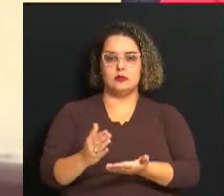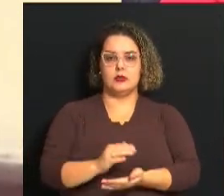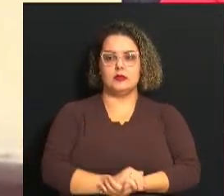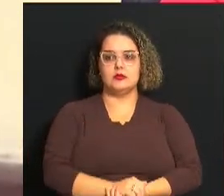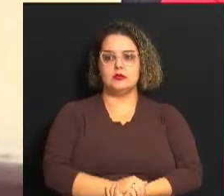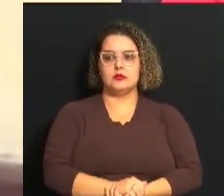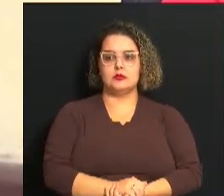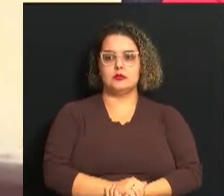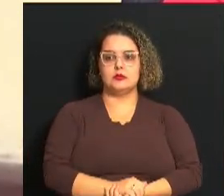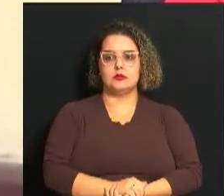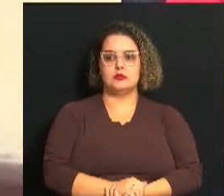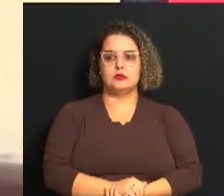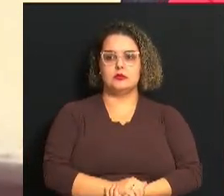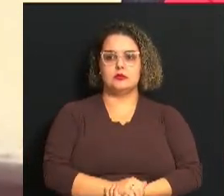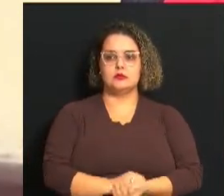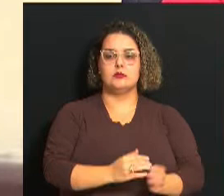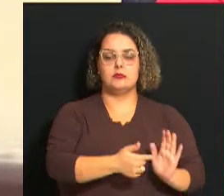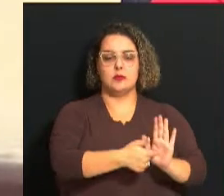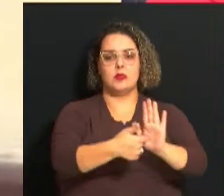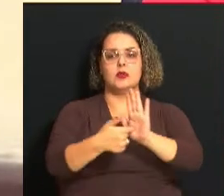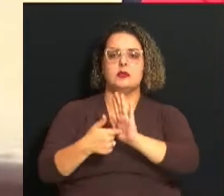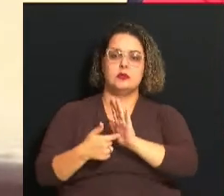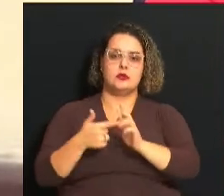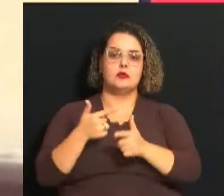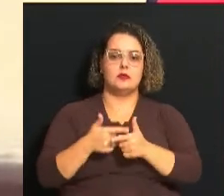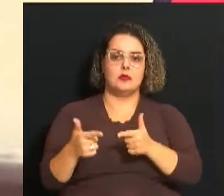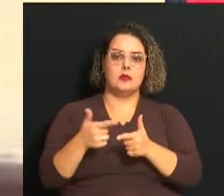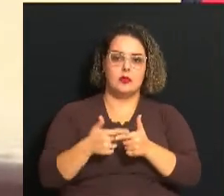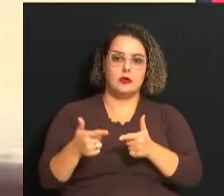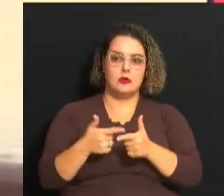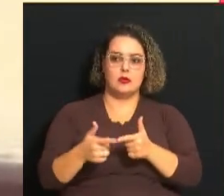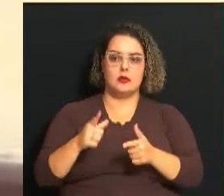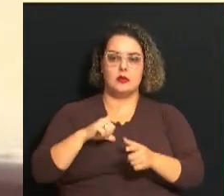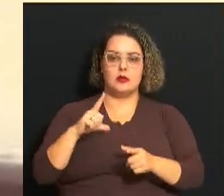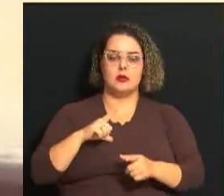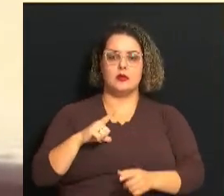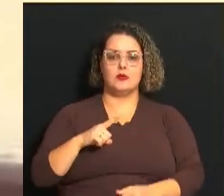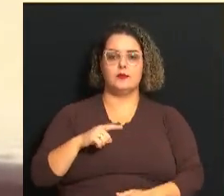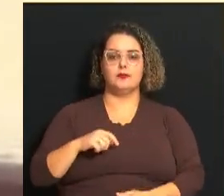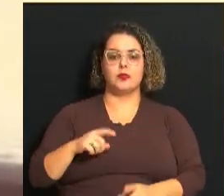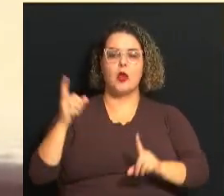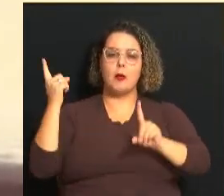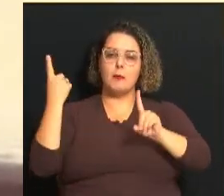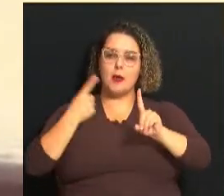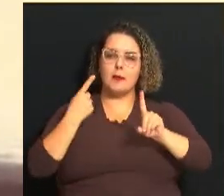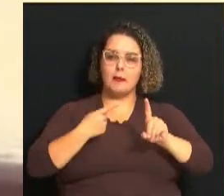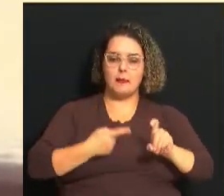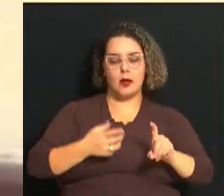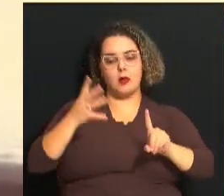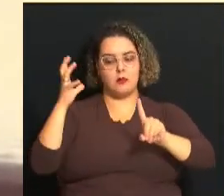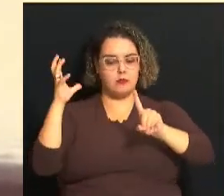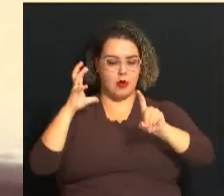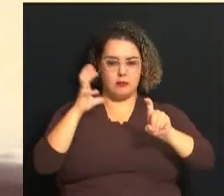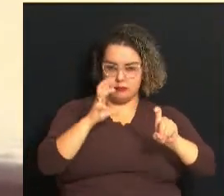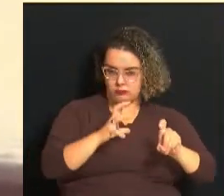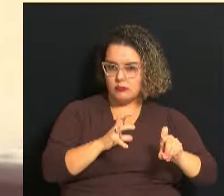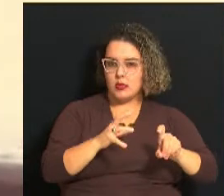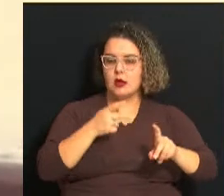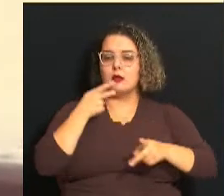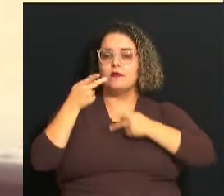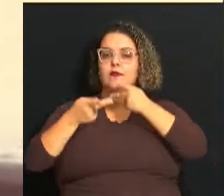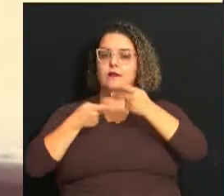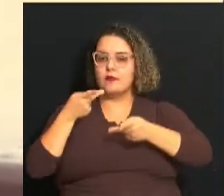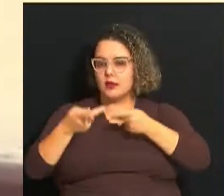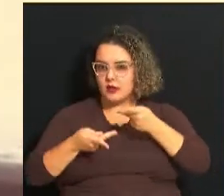expondo a problemática porque a gente tem no assédio moral é uma questão que por mais que seja tão falado